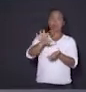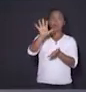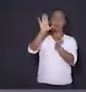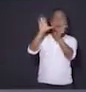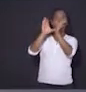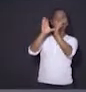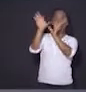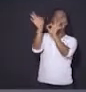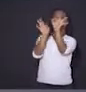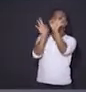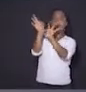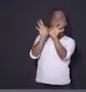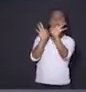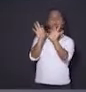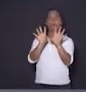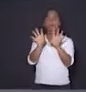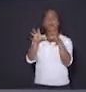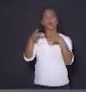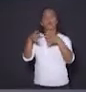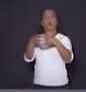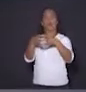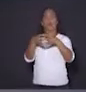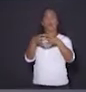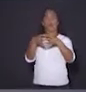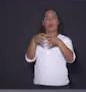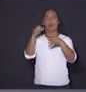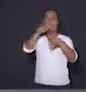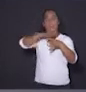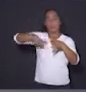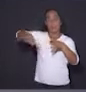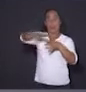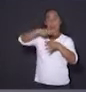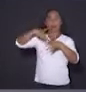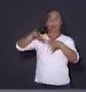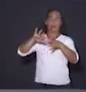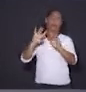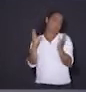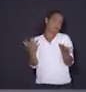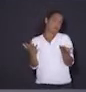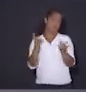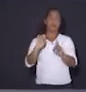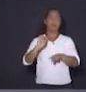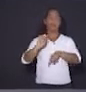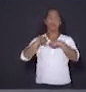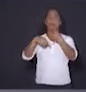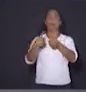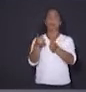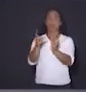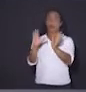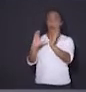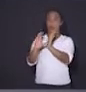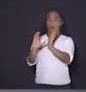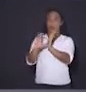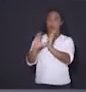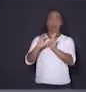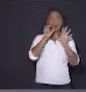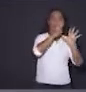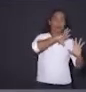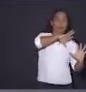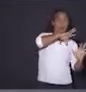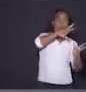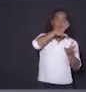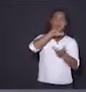organiza e criar redes que conectam ao menos a comunidade mas é claro que depois dessa comunidade para conseguir se conectar com o resto do mundo